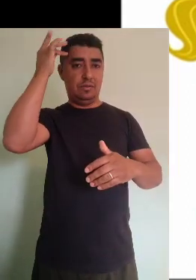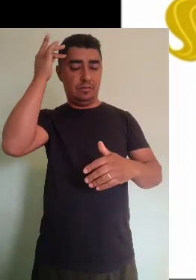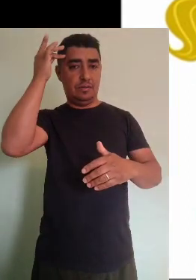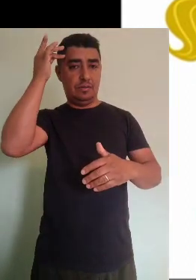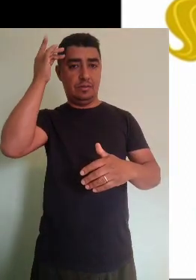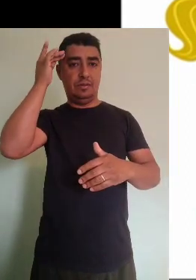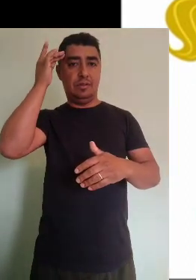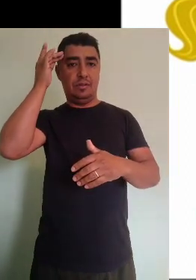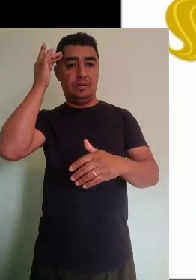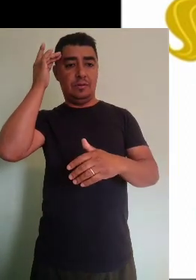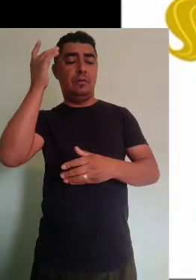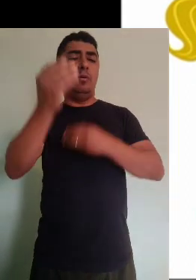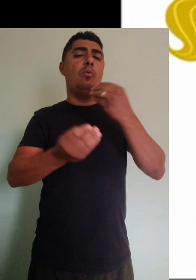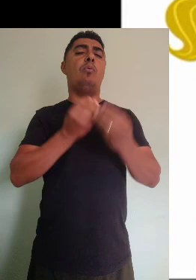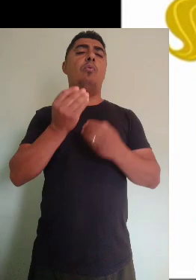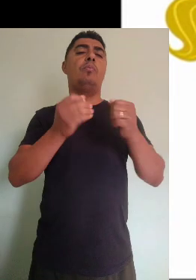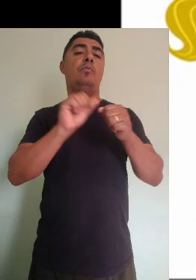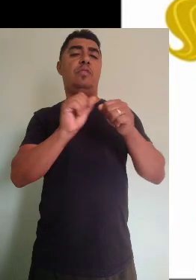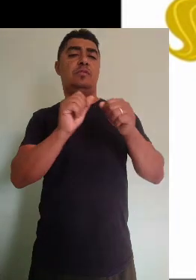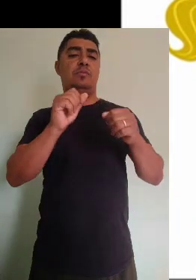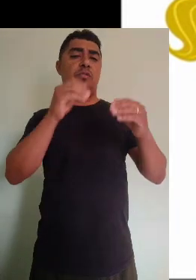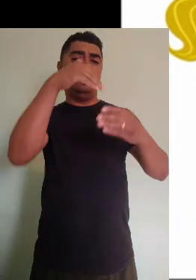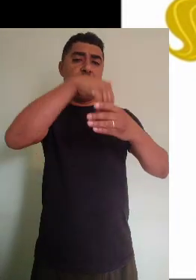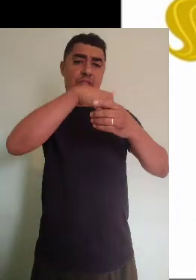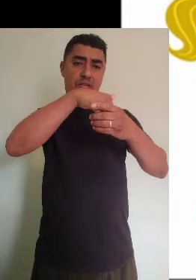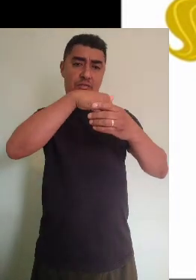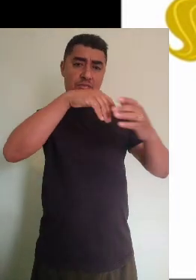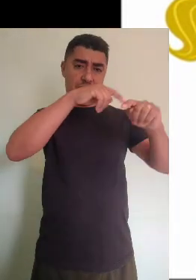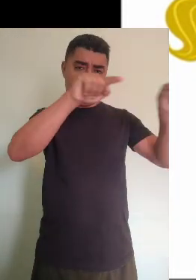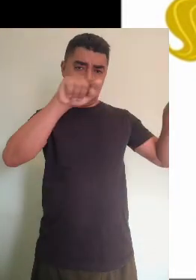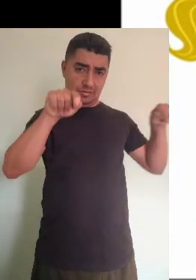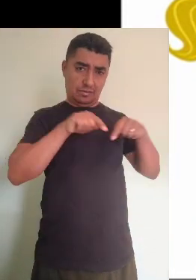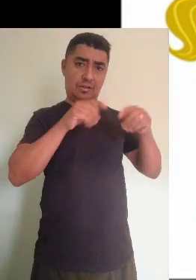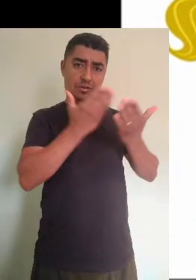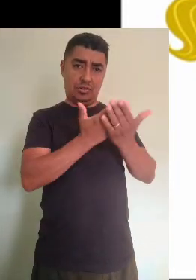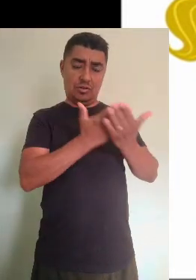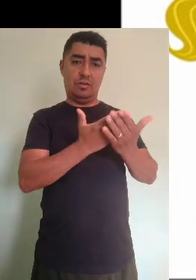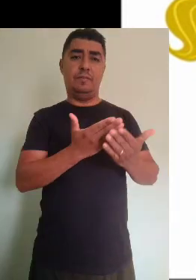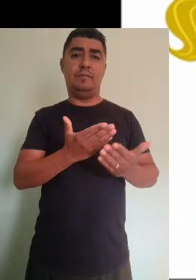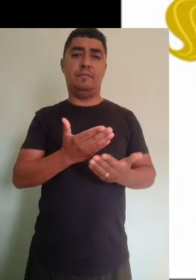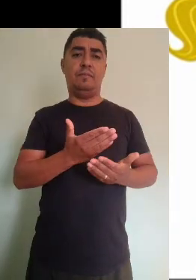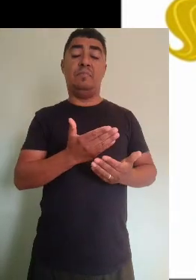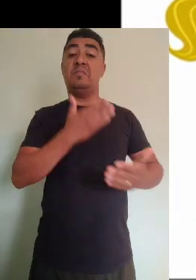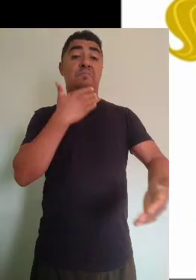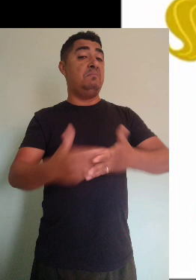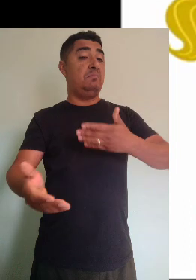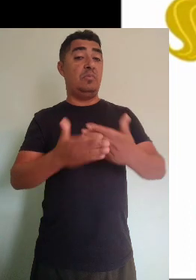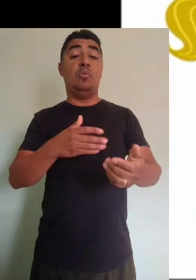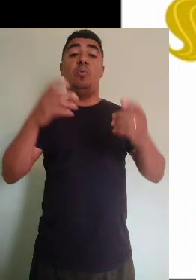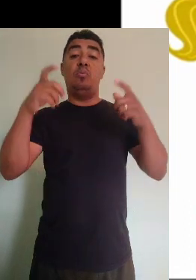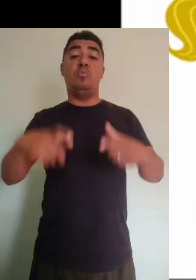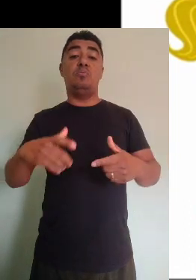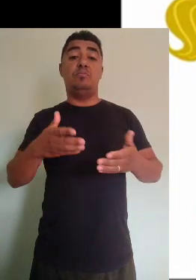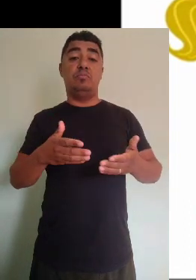sala de aula? Na verdade, como eu faço isso na sala de aula? Independente do lugar onde nascemos, do tom da